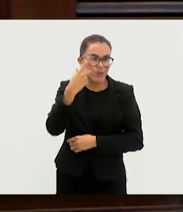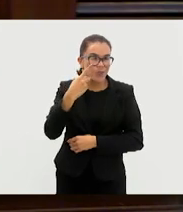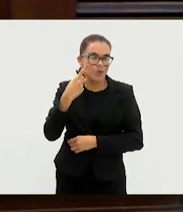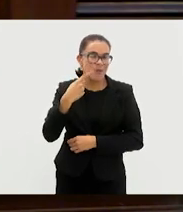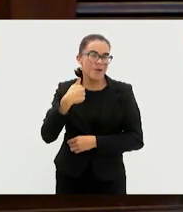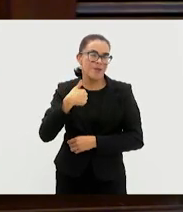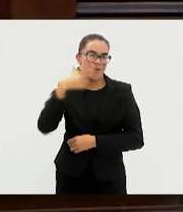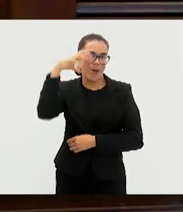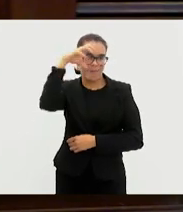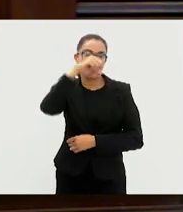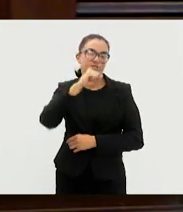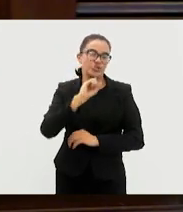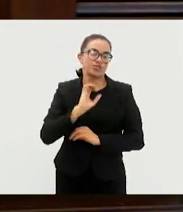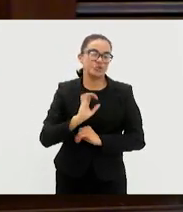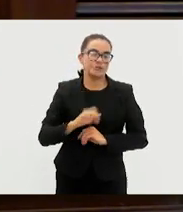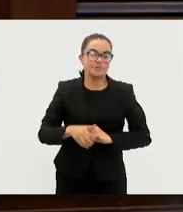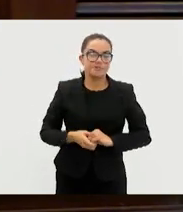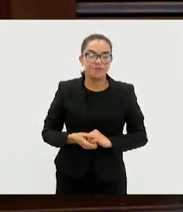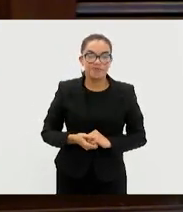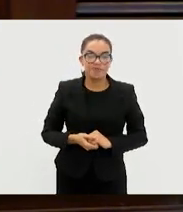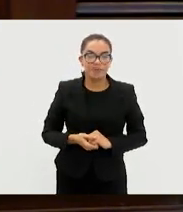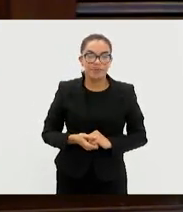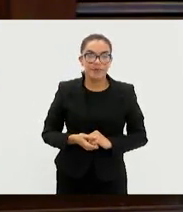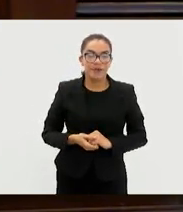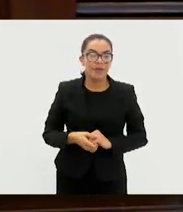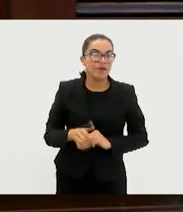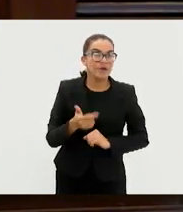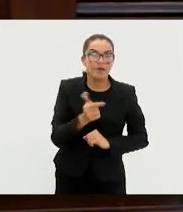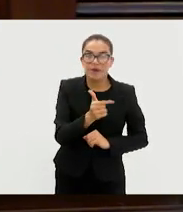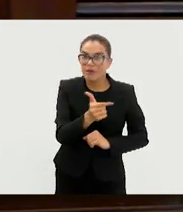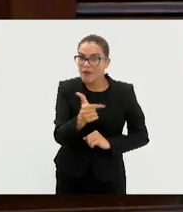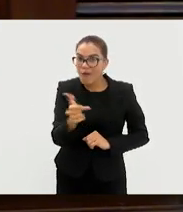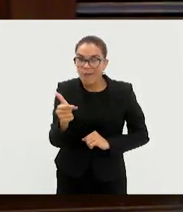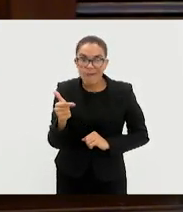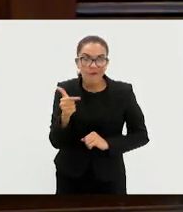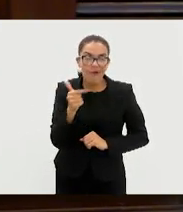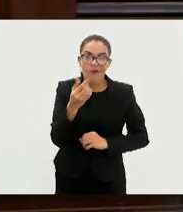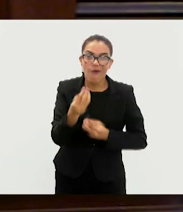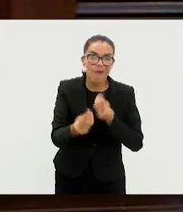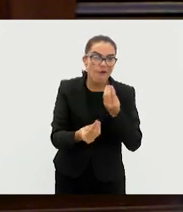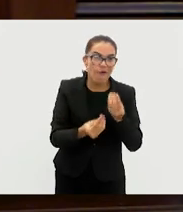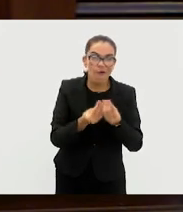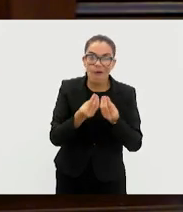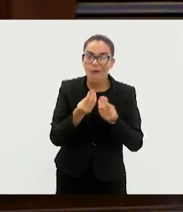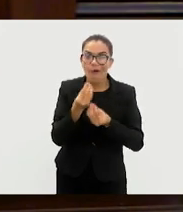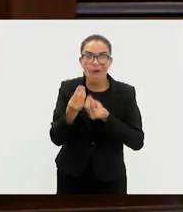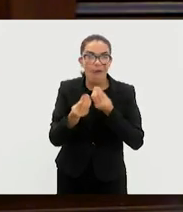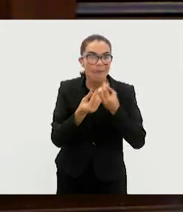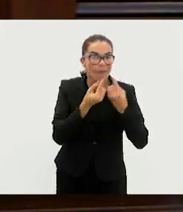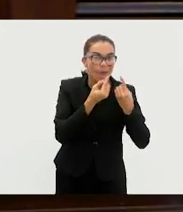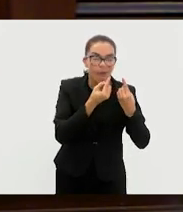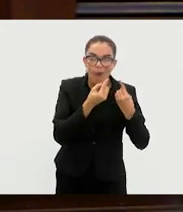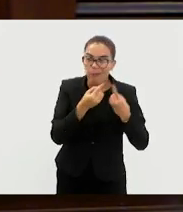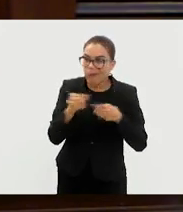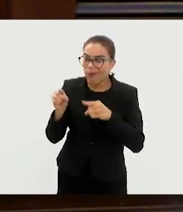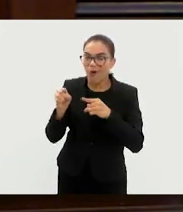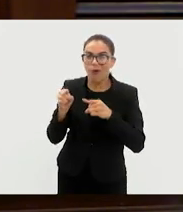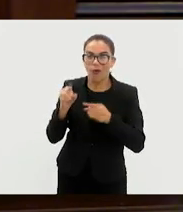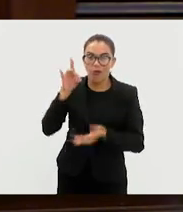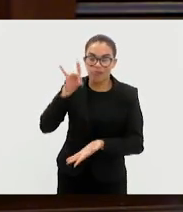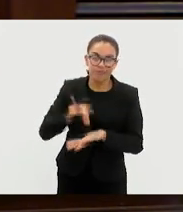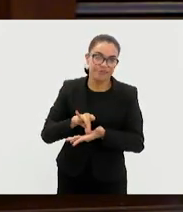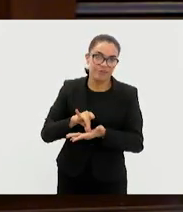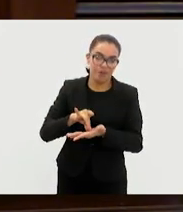que é a seguinte: não há como ir contra os fatos. Fato é